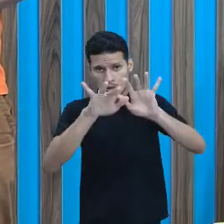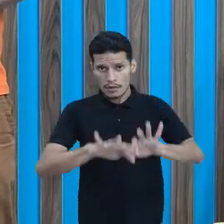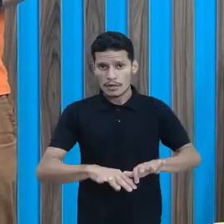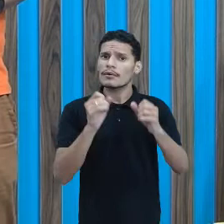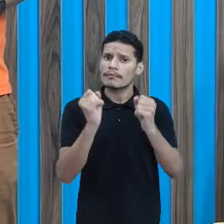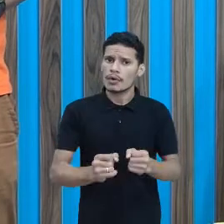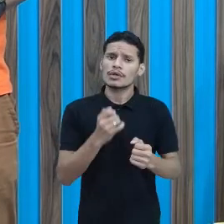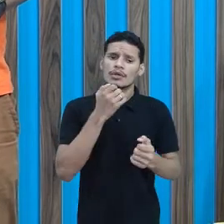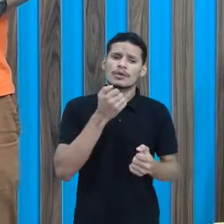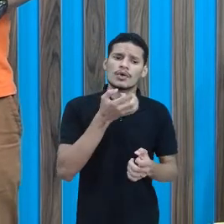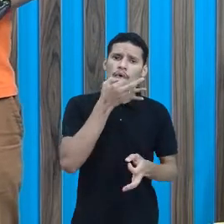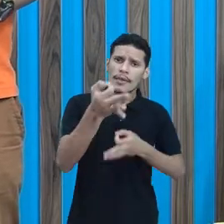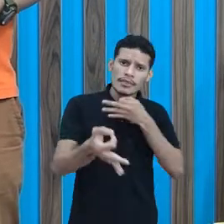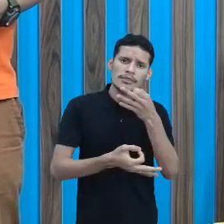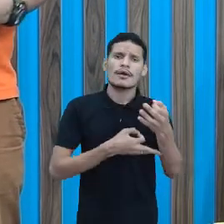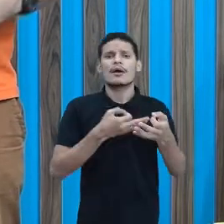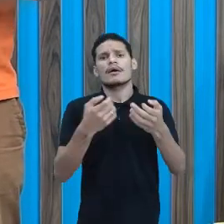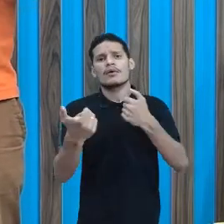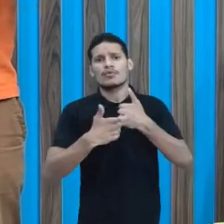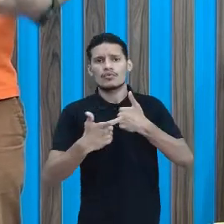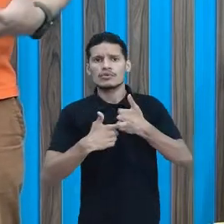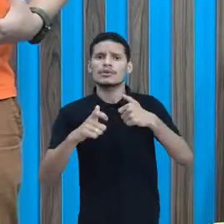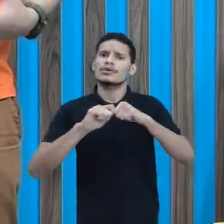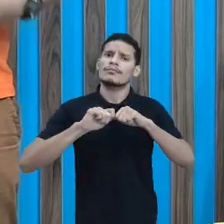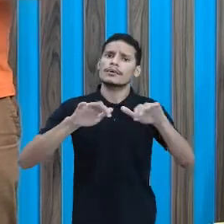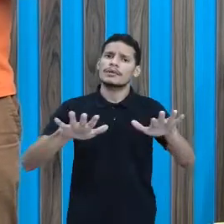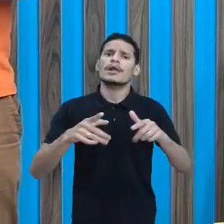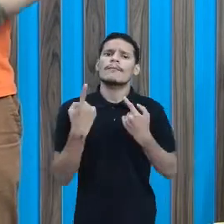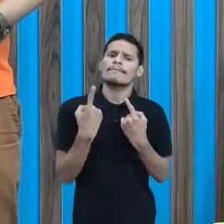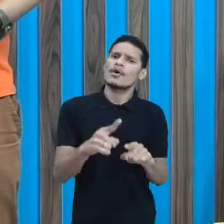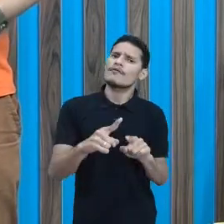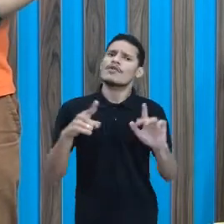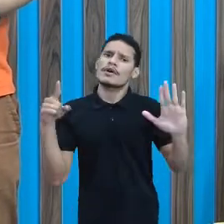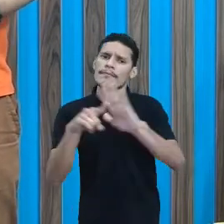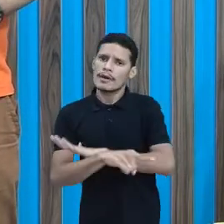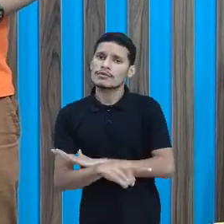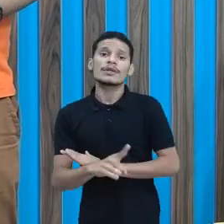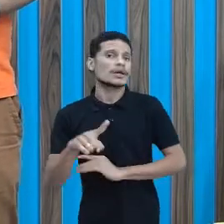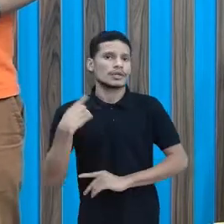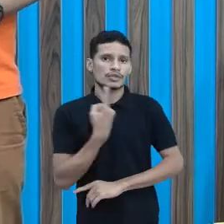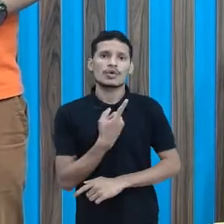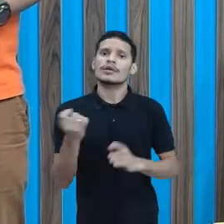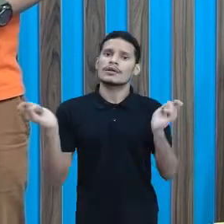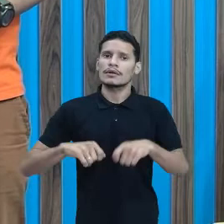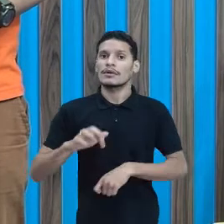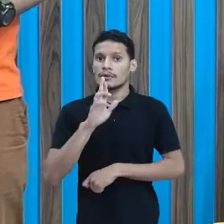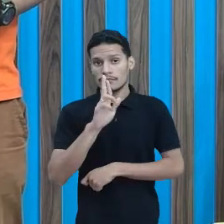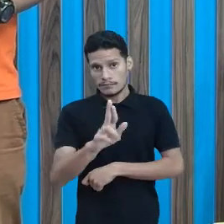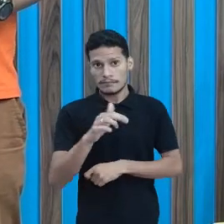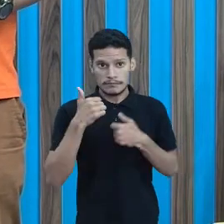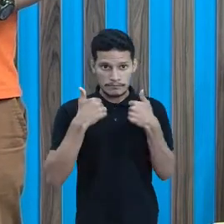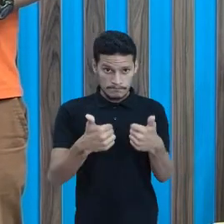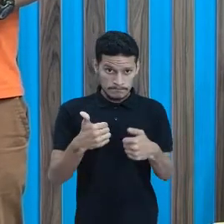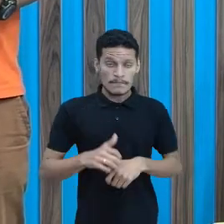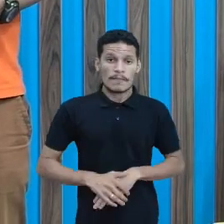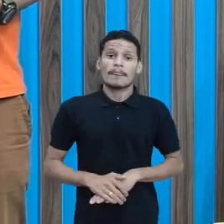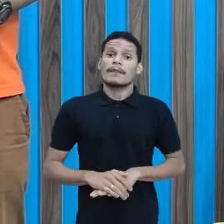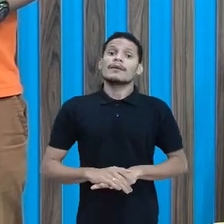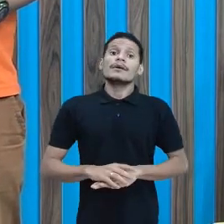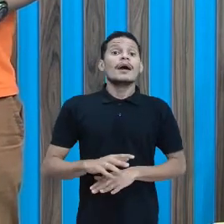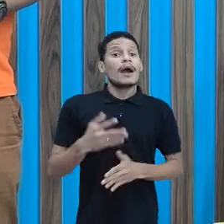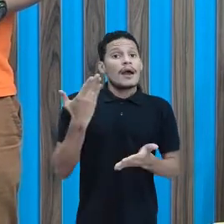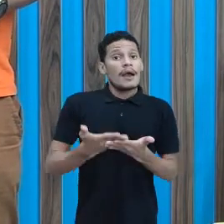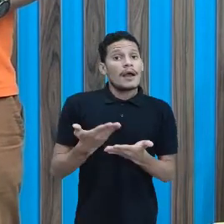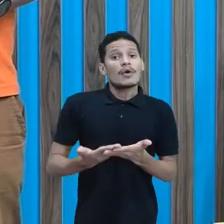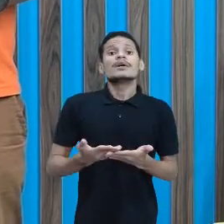de curtir, de compartilhar, de provocar, de mandar perguntas, que estamos aqui para isso, tá? Lembrando que nossas